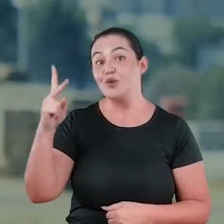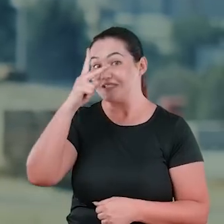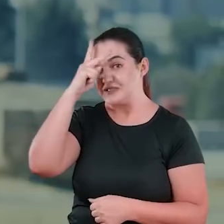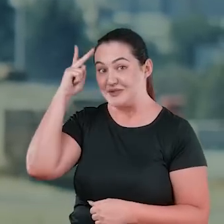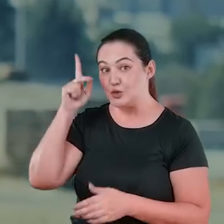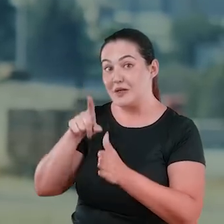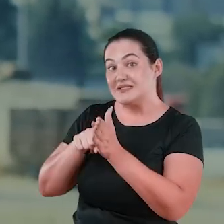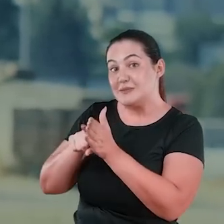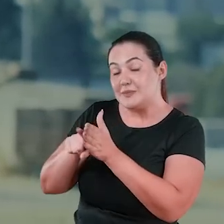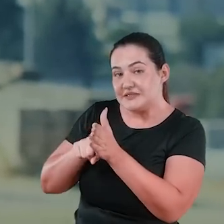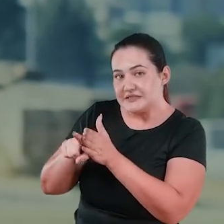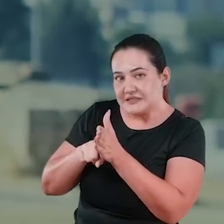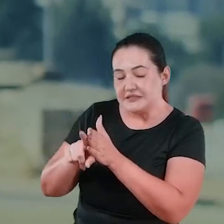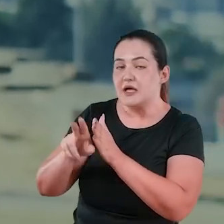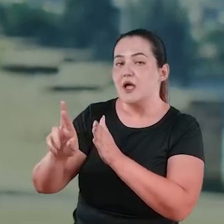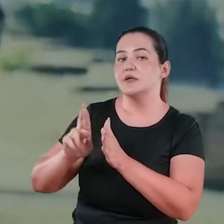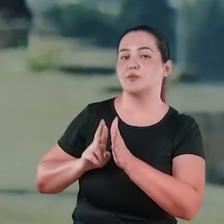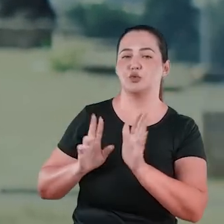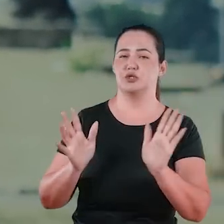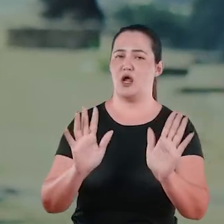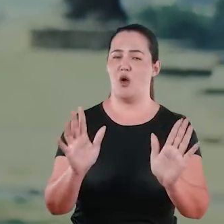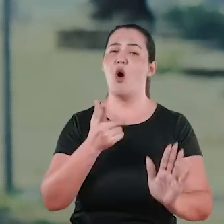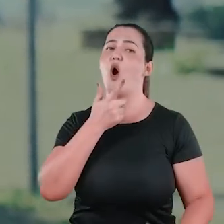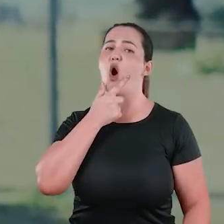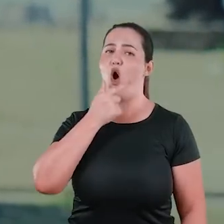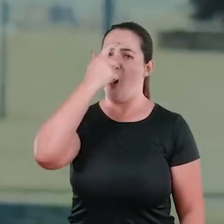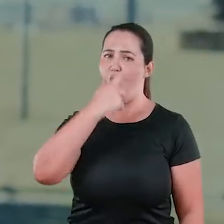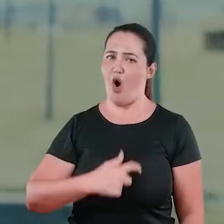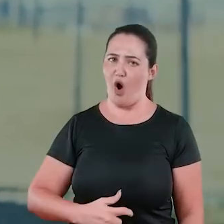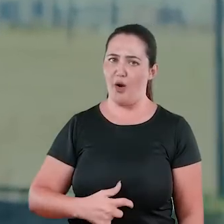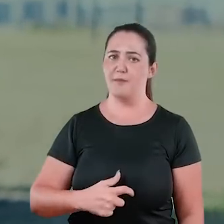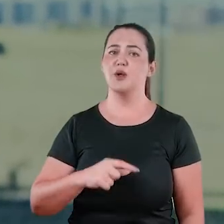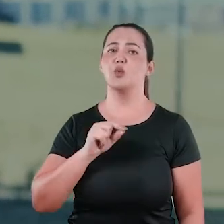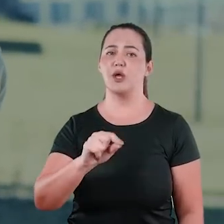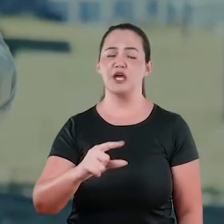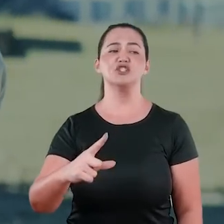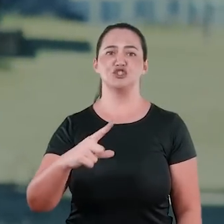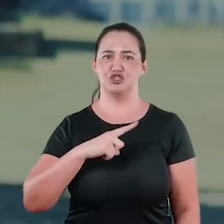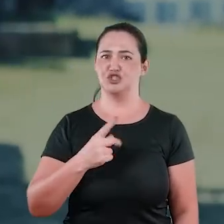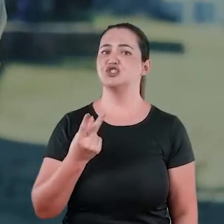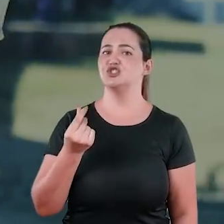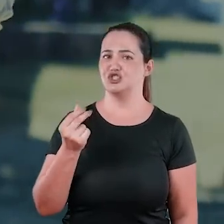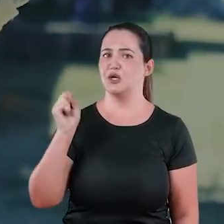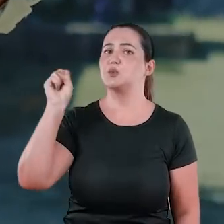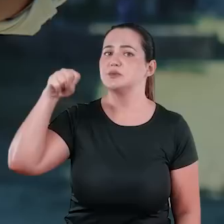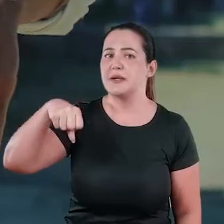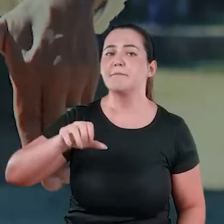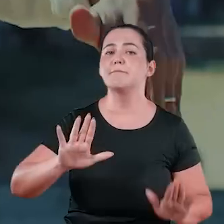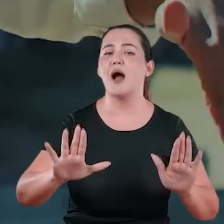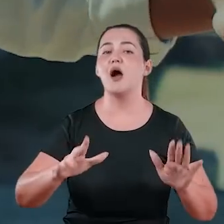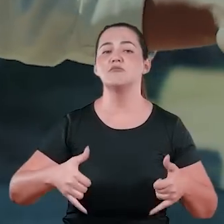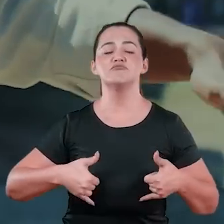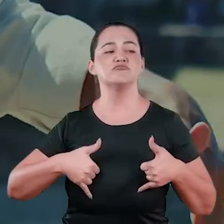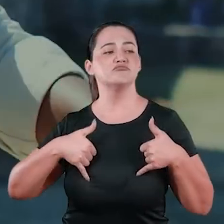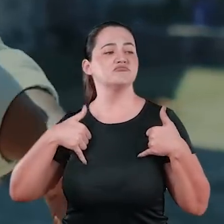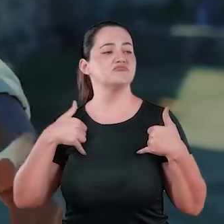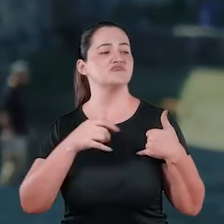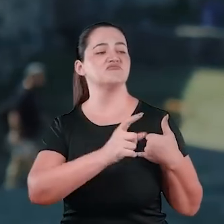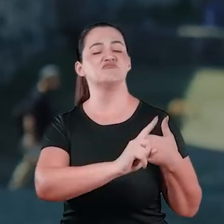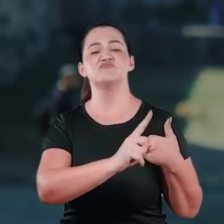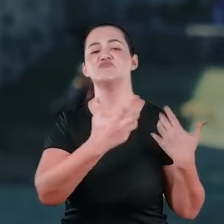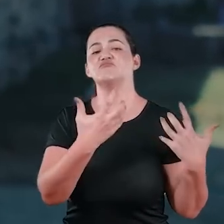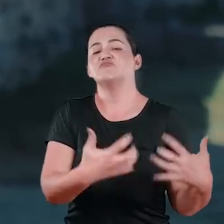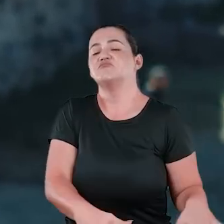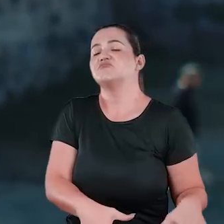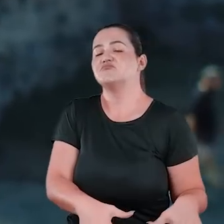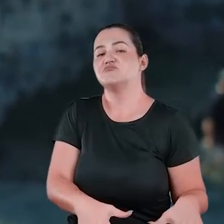outra versão é que Constantino XI havia sido arrogante. Ele confiava demais na proteção da cidade